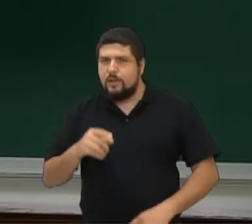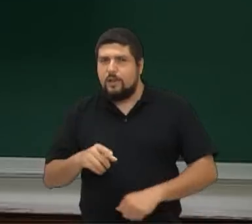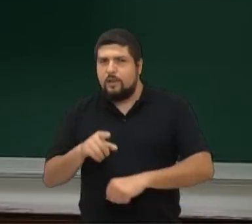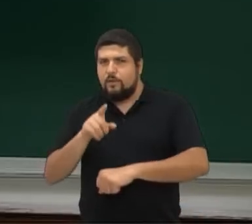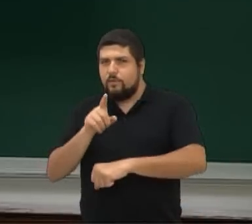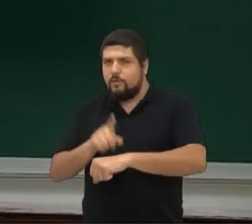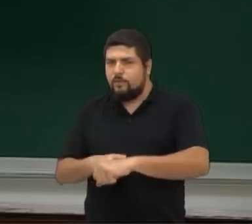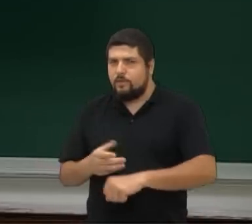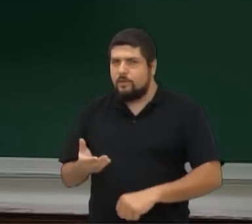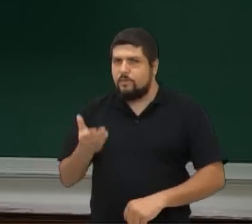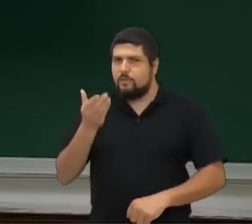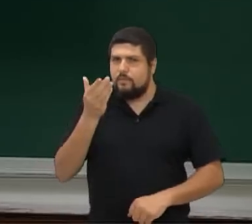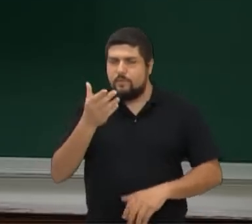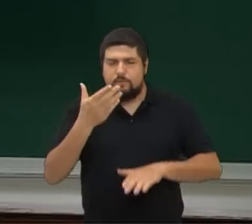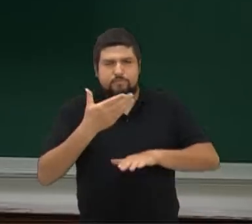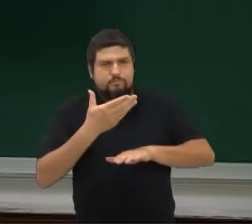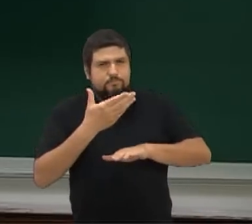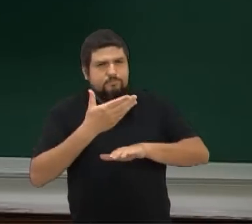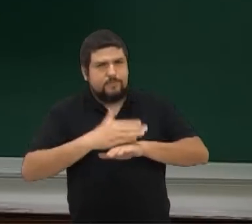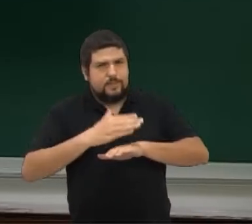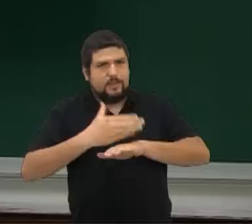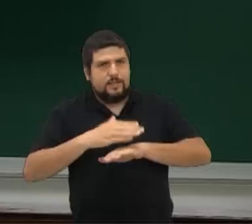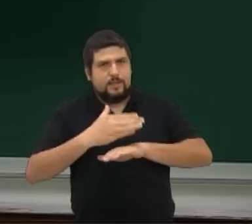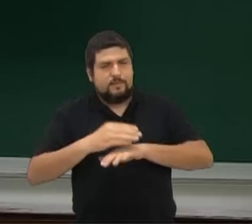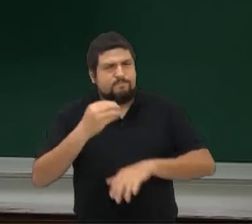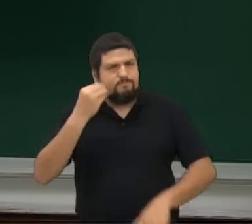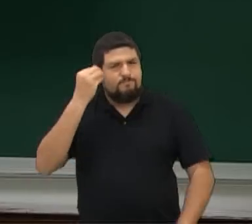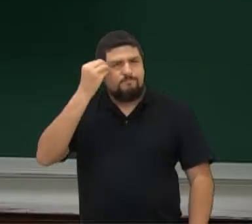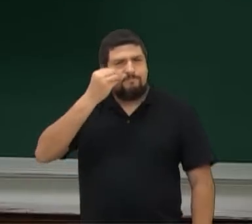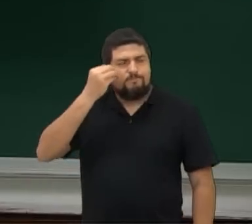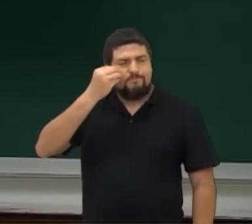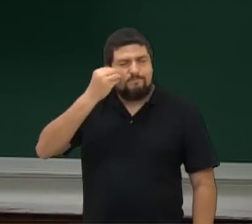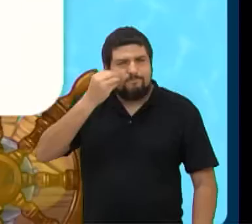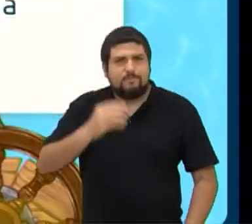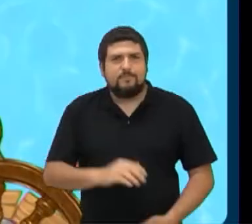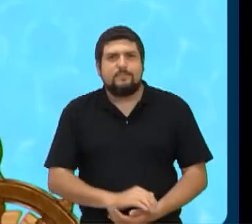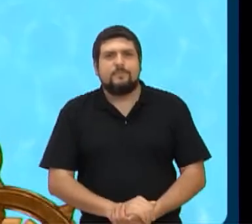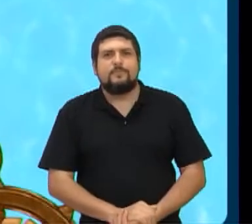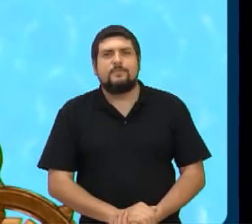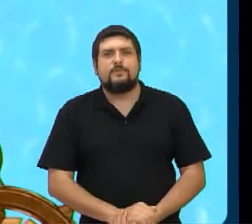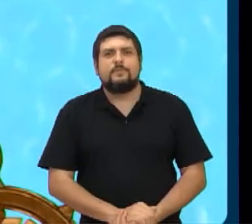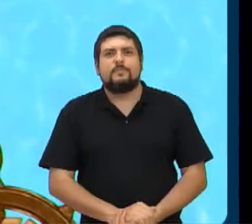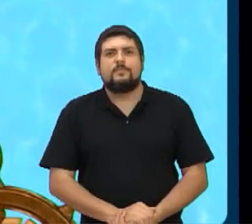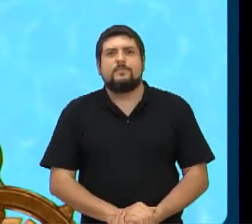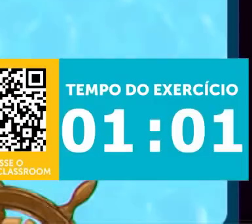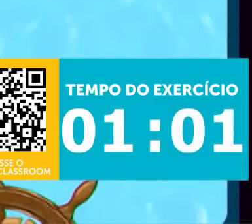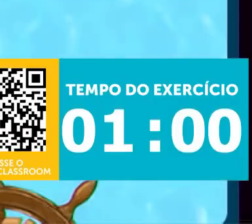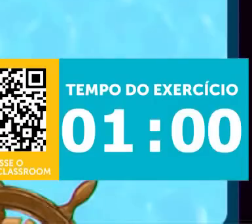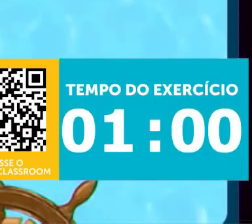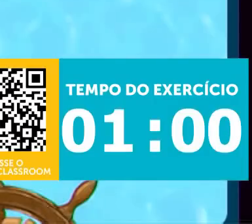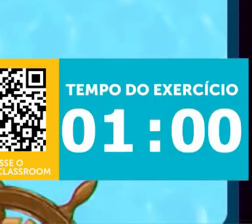tempinho agora para vocês fazerem a terceira etapa do nosso jogo.